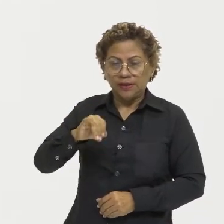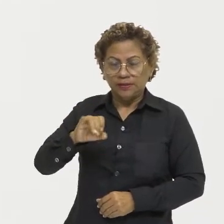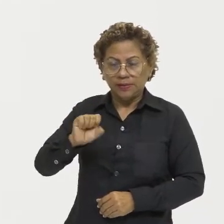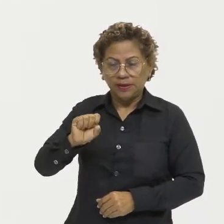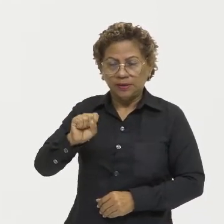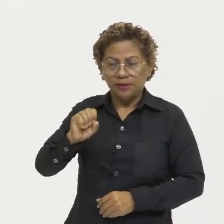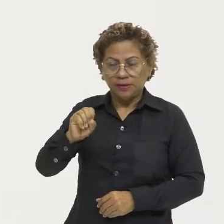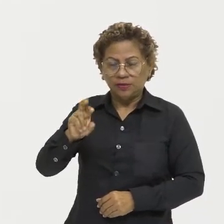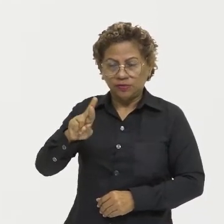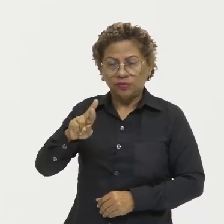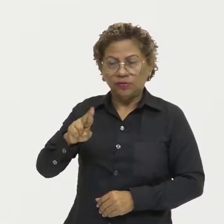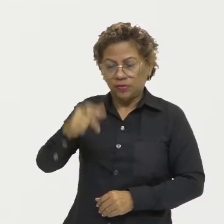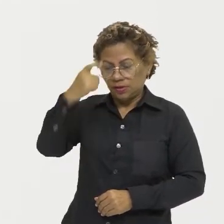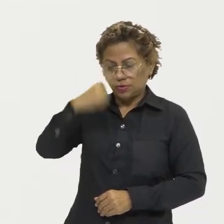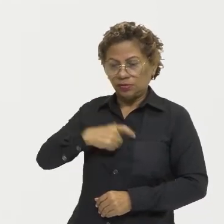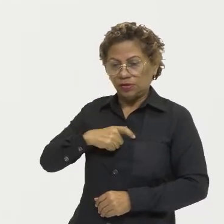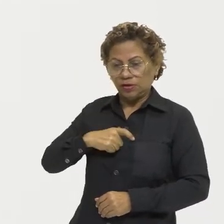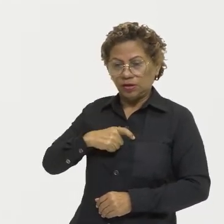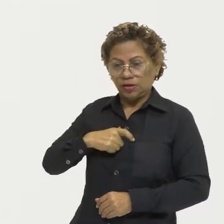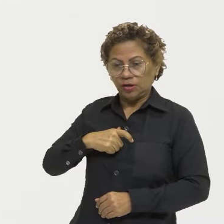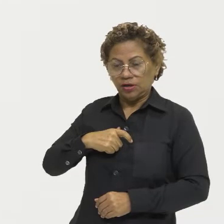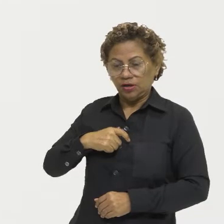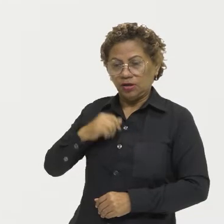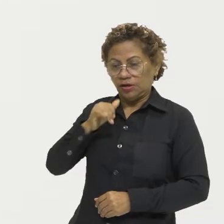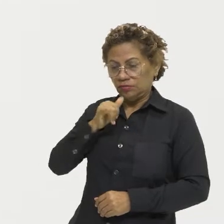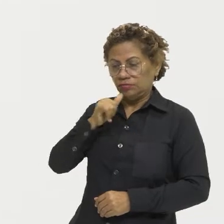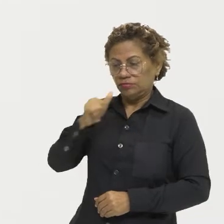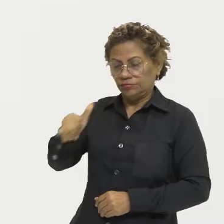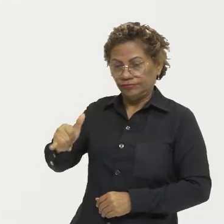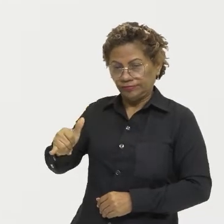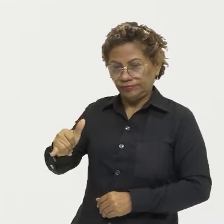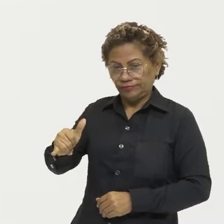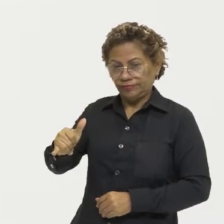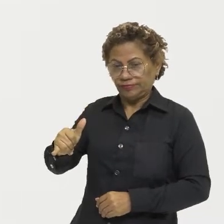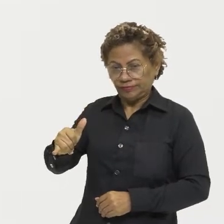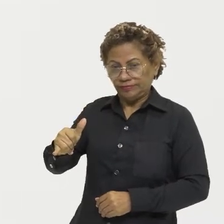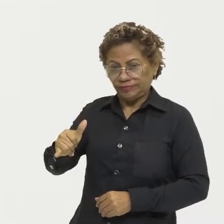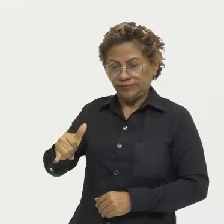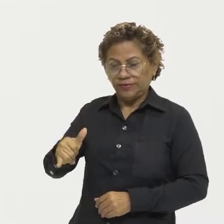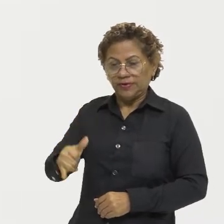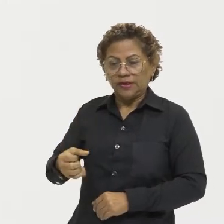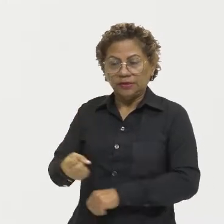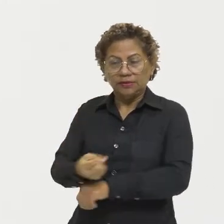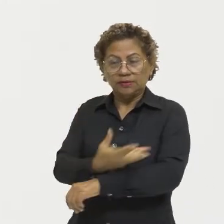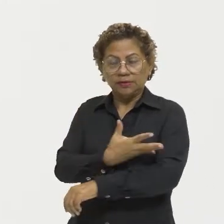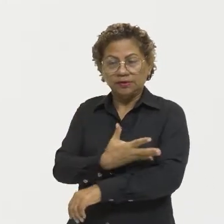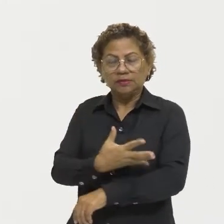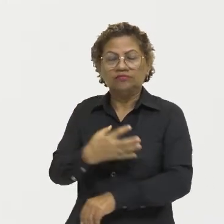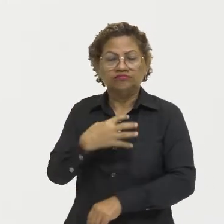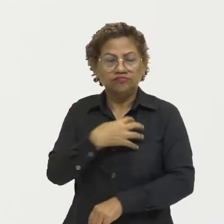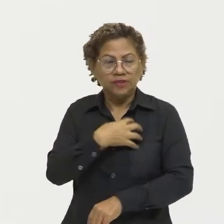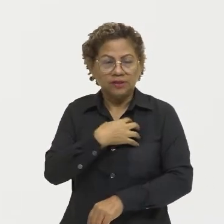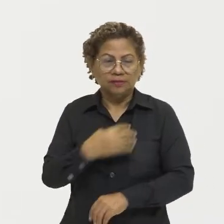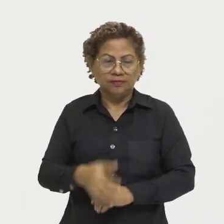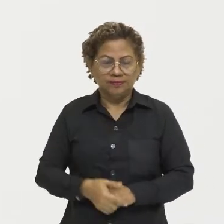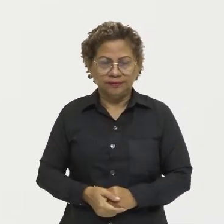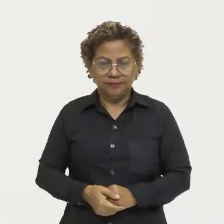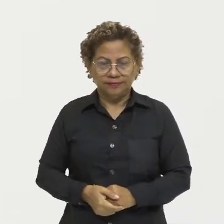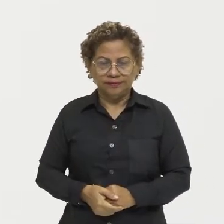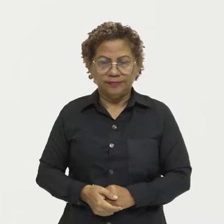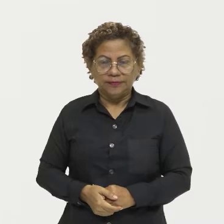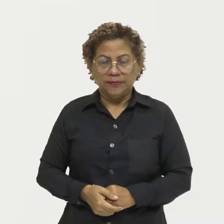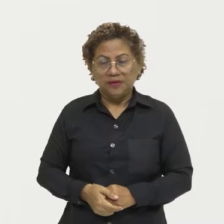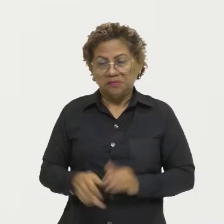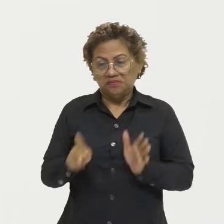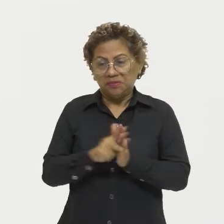transmitir aqui as suas emoções, os seus sentimentos, né? E aí a própria opinião